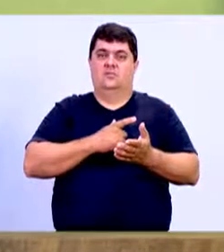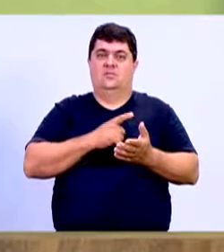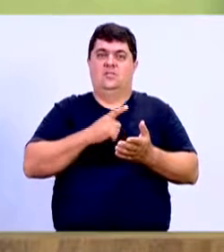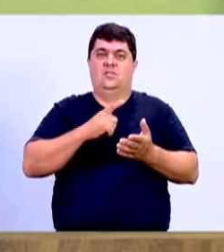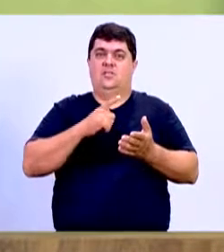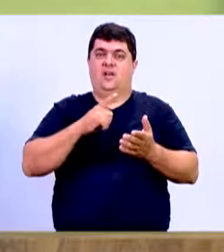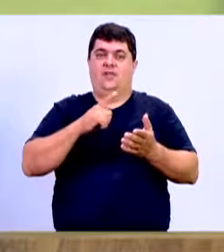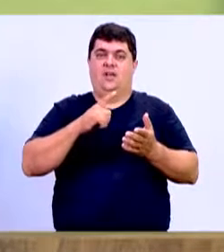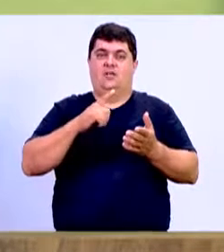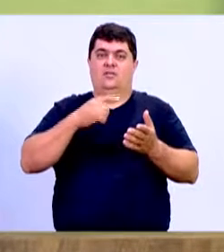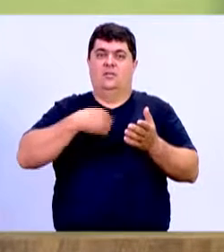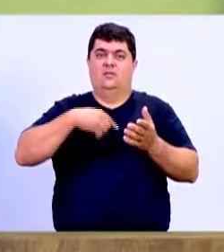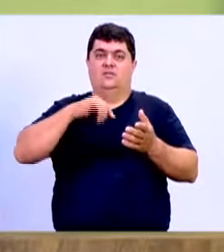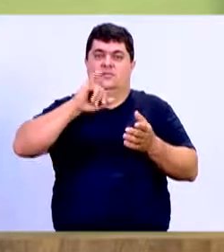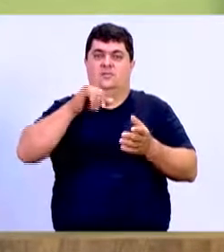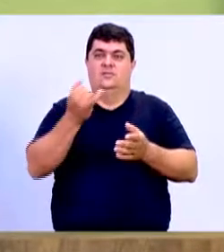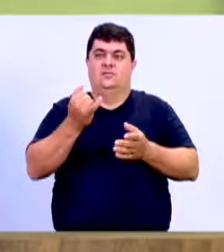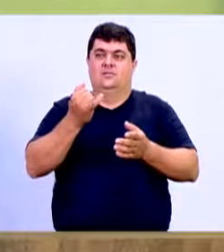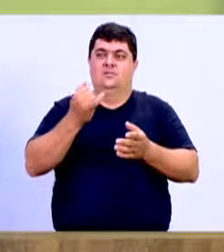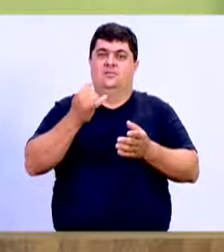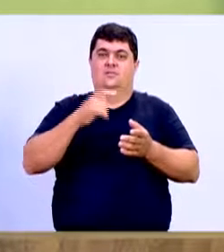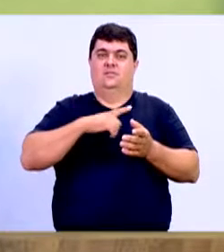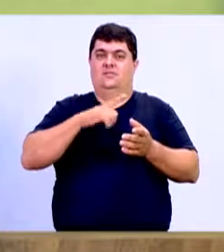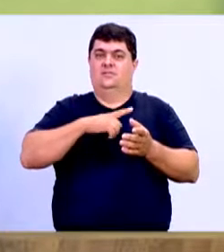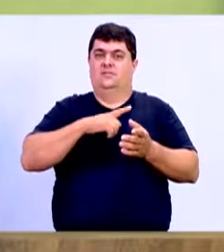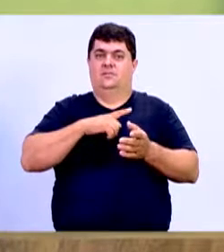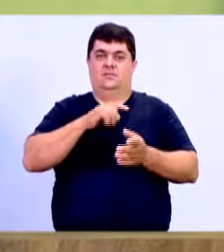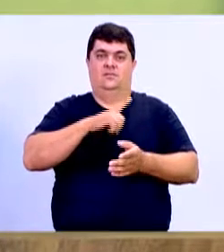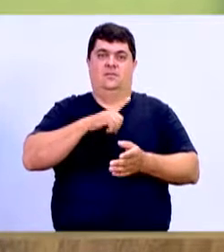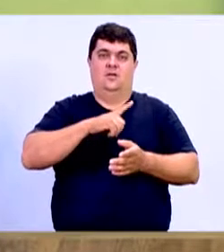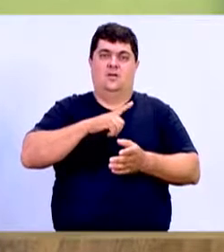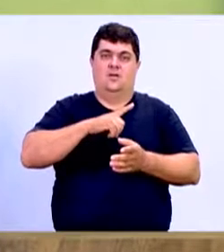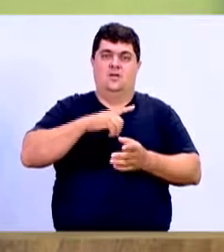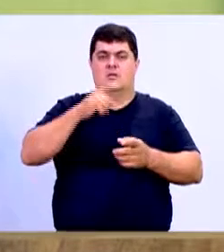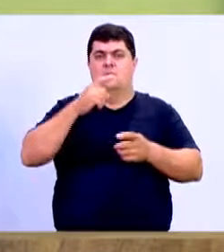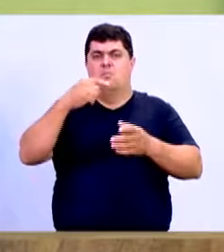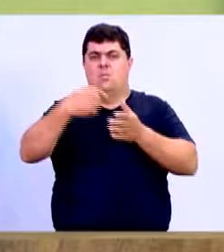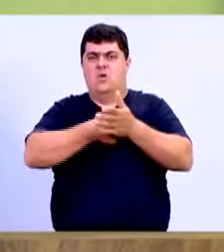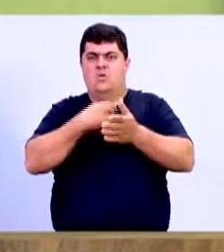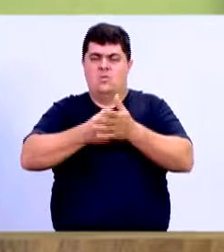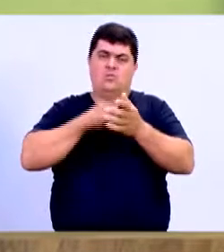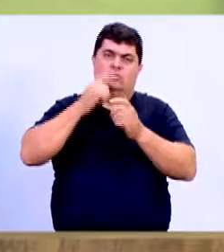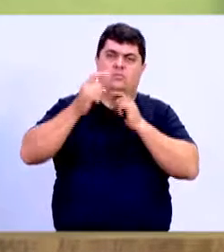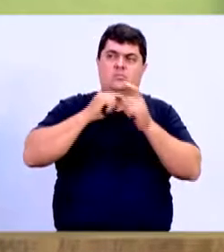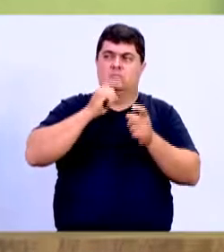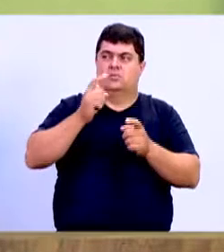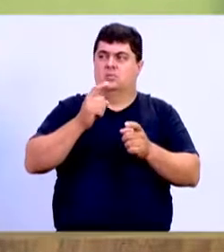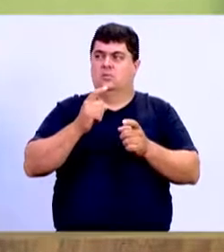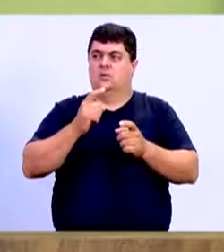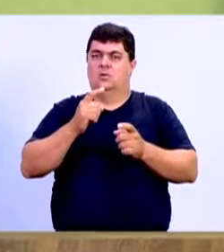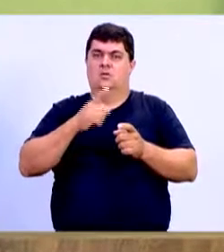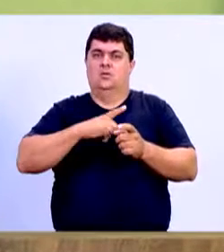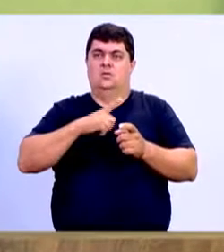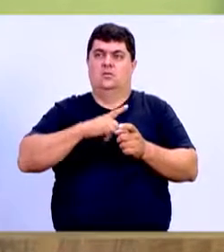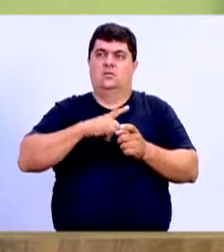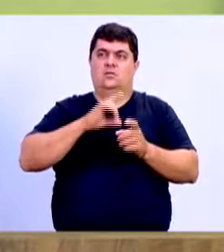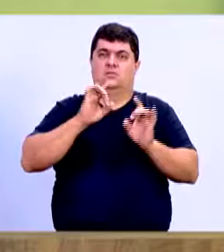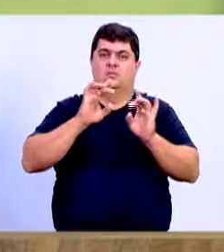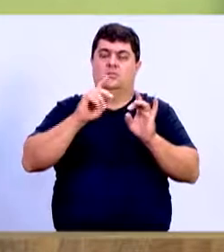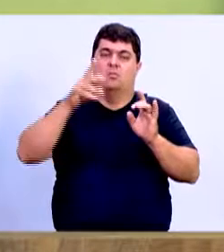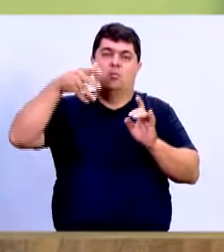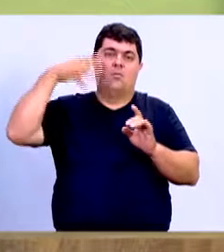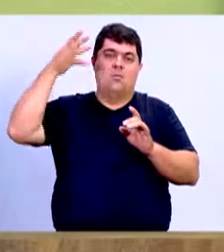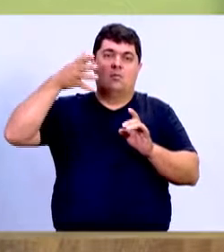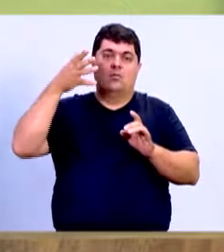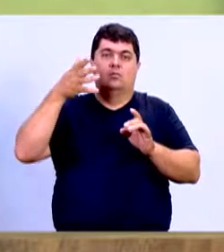tirem o máximo de proveito. Estou aqui para receber as dúvidas e perguntas de vocês a respeito da palestra,